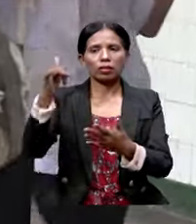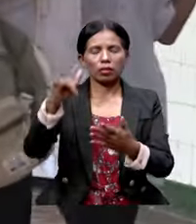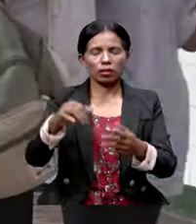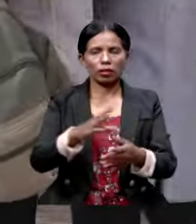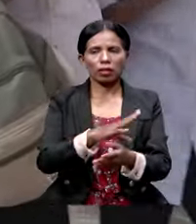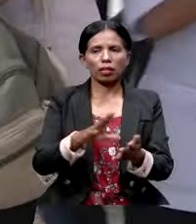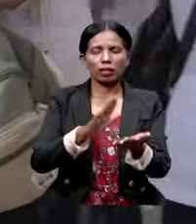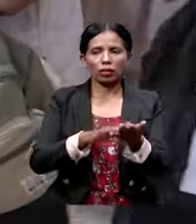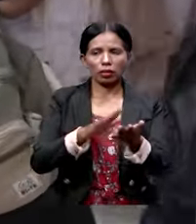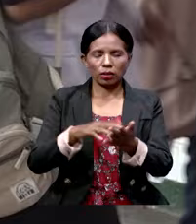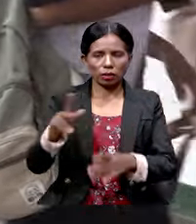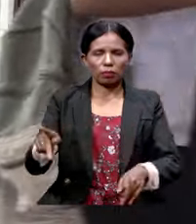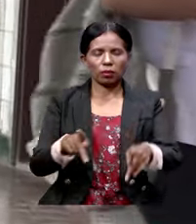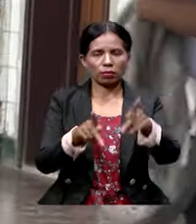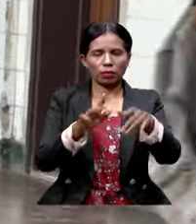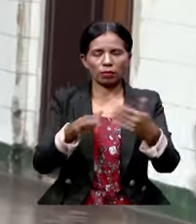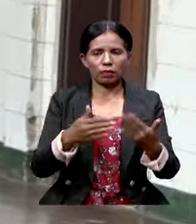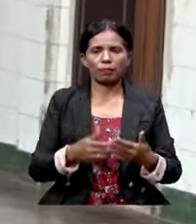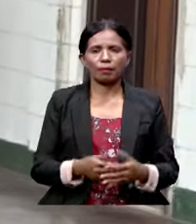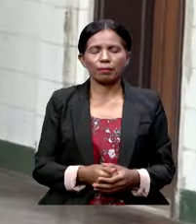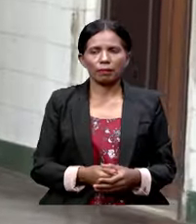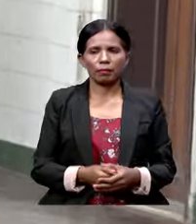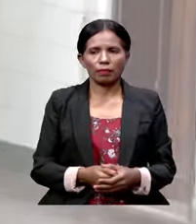Beremata, Rússia, escola pública. Durante né,